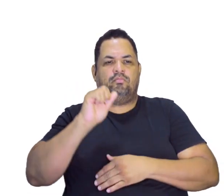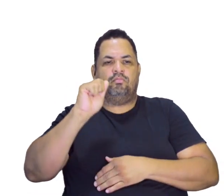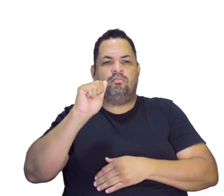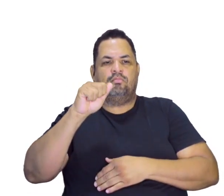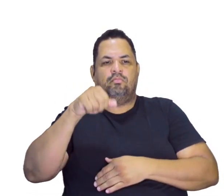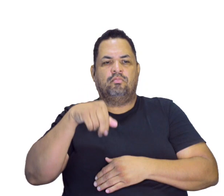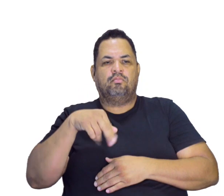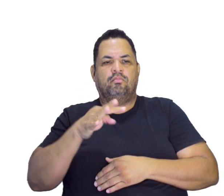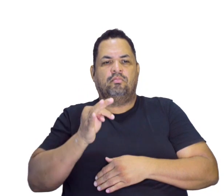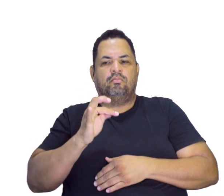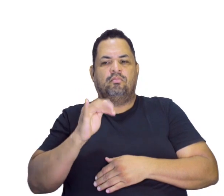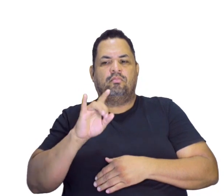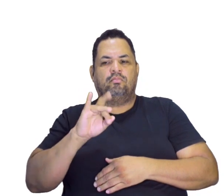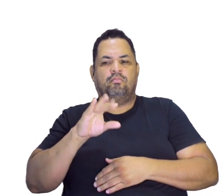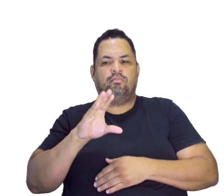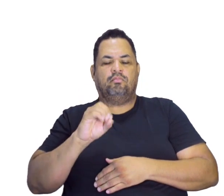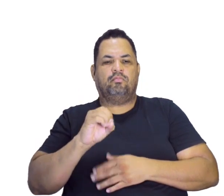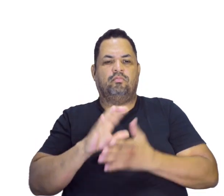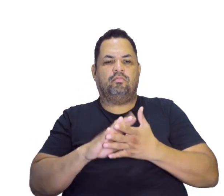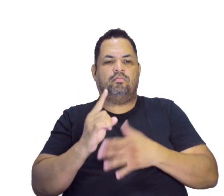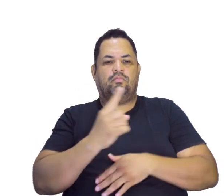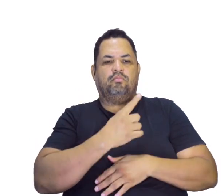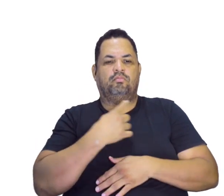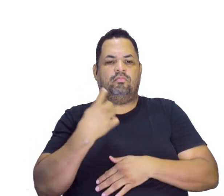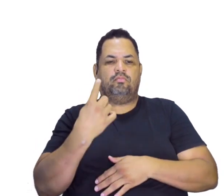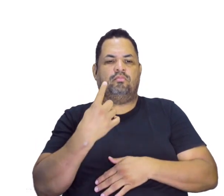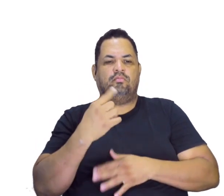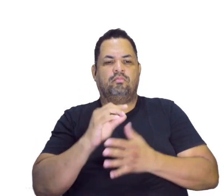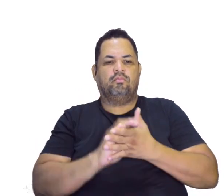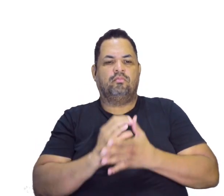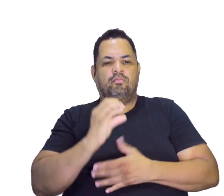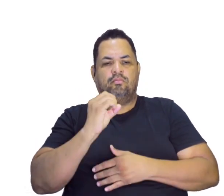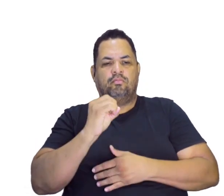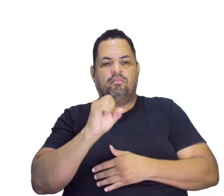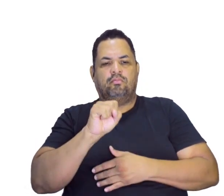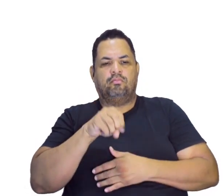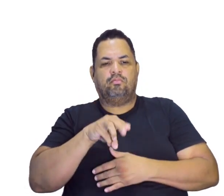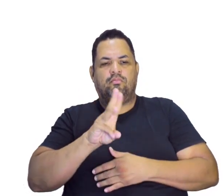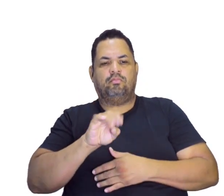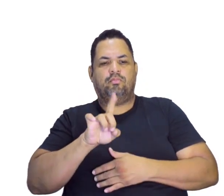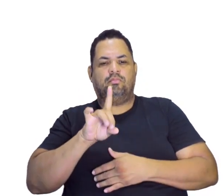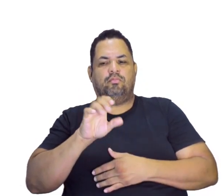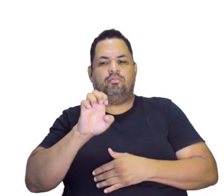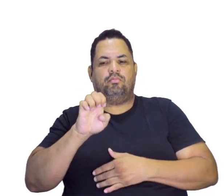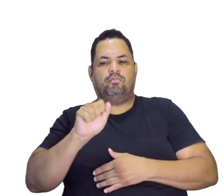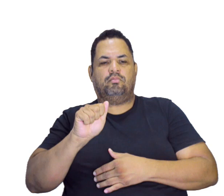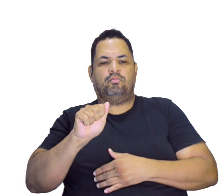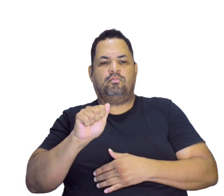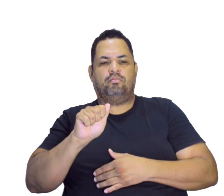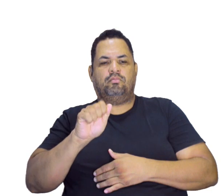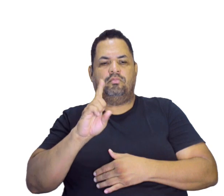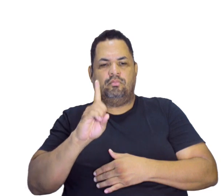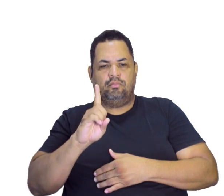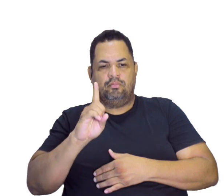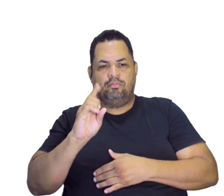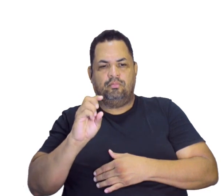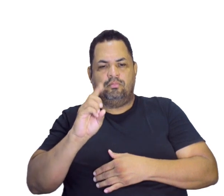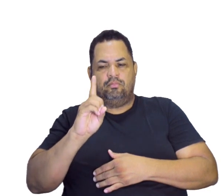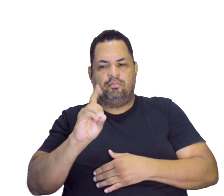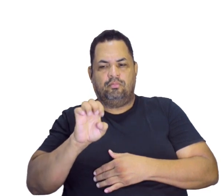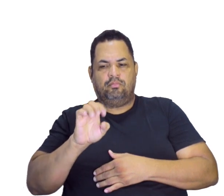antropófago? Nós já sabemos quem foi, né? Foi Oswald de Andrade, que